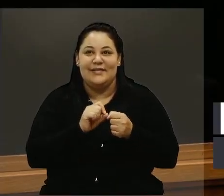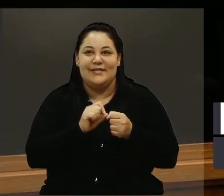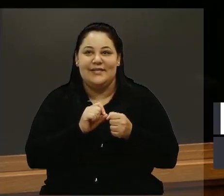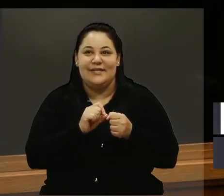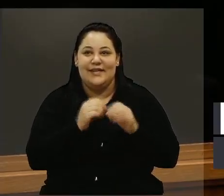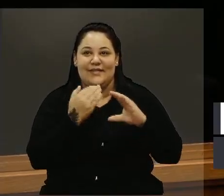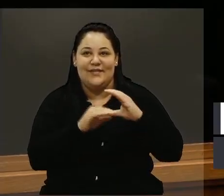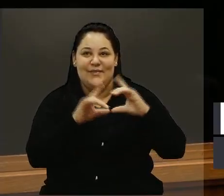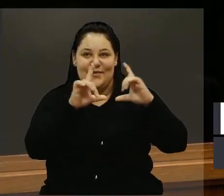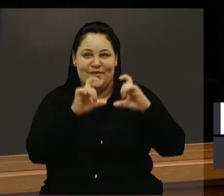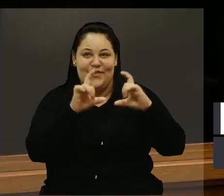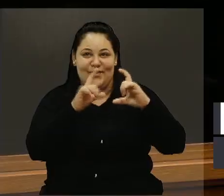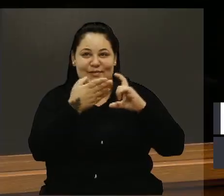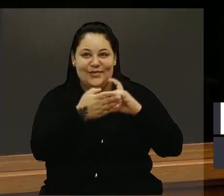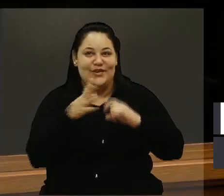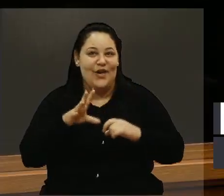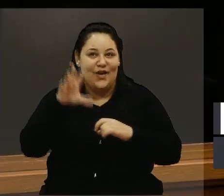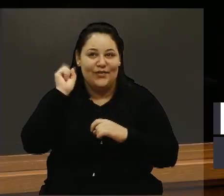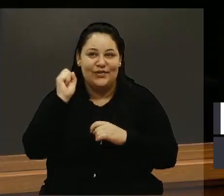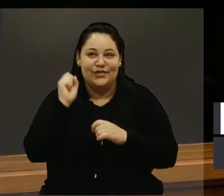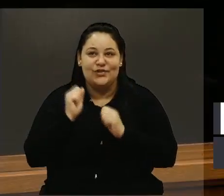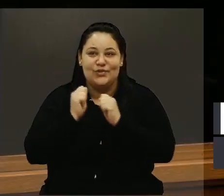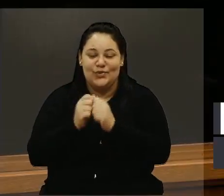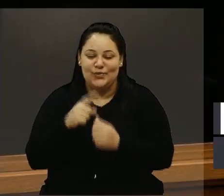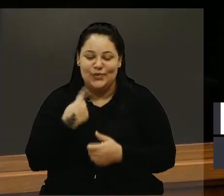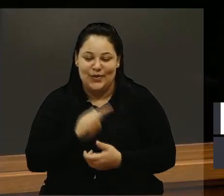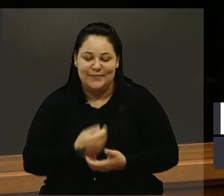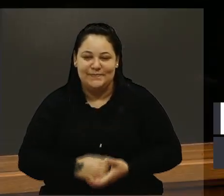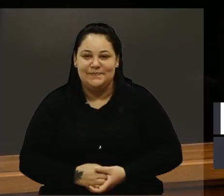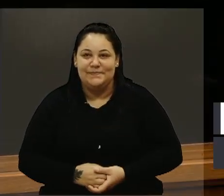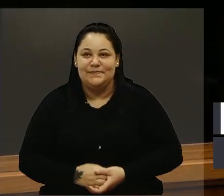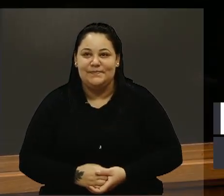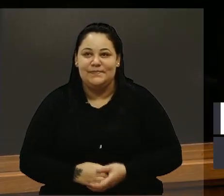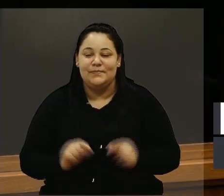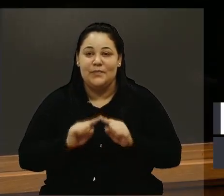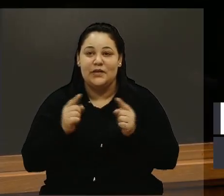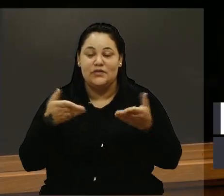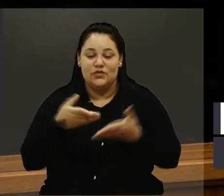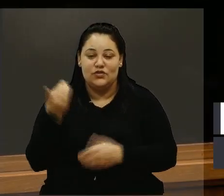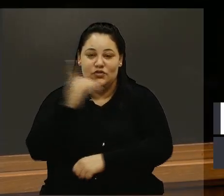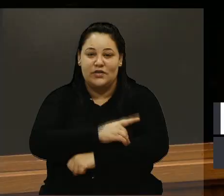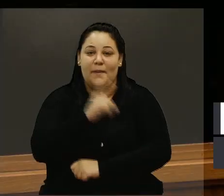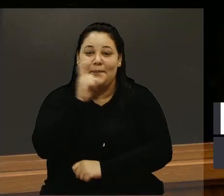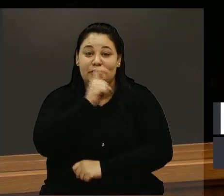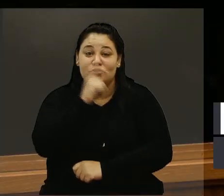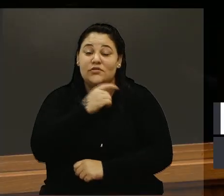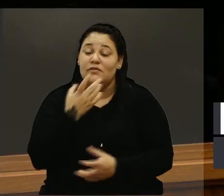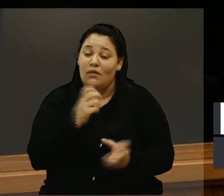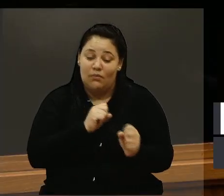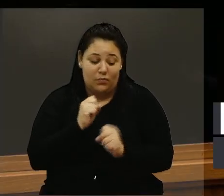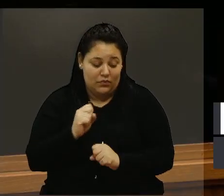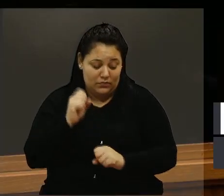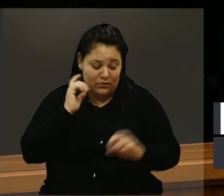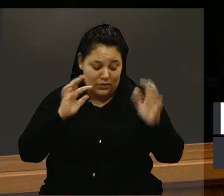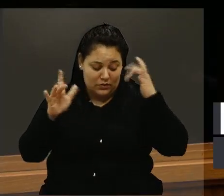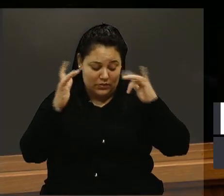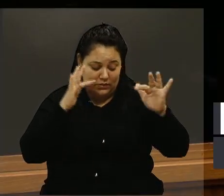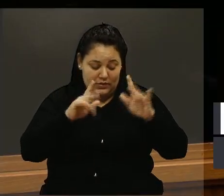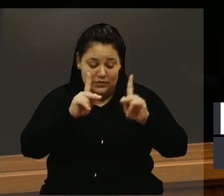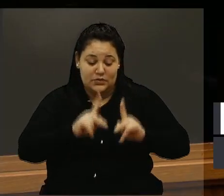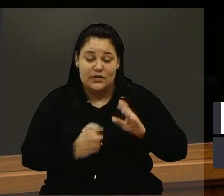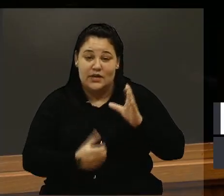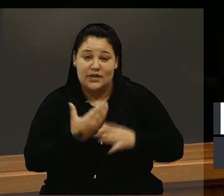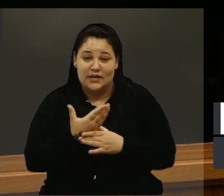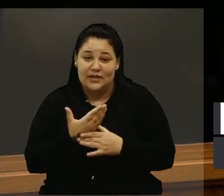foto para a senhora para ouvir junto dos nossos gatos. Mas, presidente, hoje é o dia da mentira. E a mentira pode ser uma fantasia que o sujeito cria para lidar